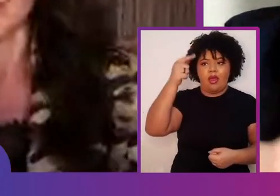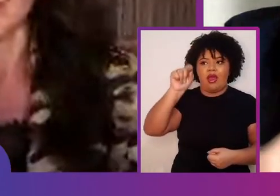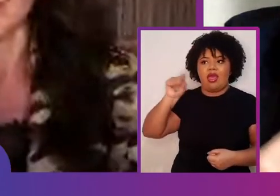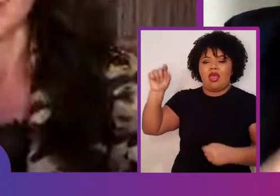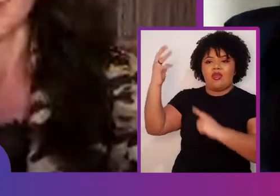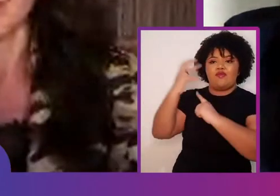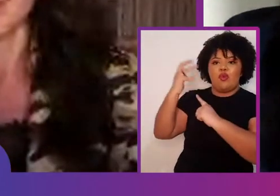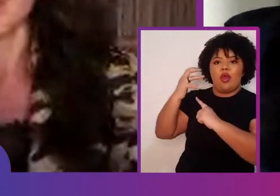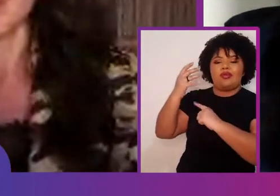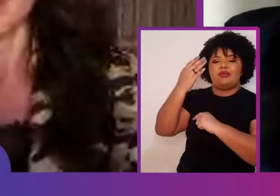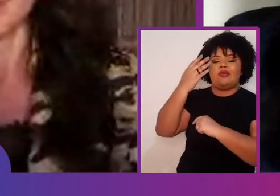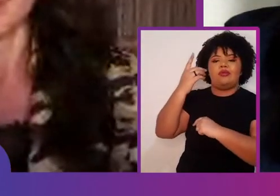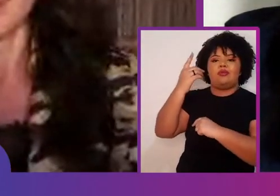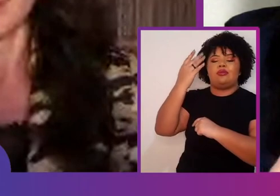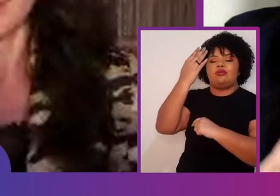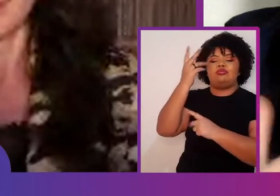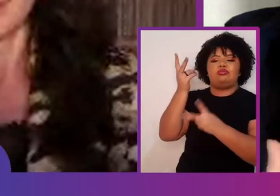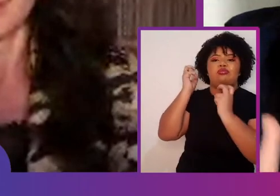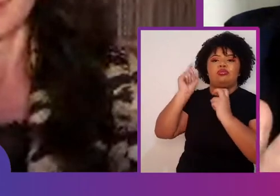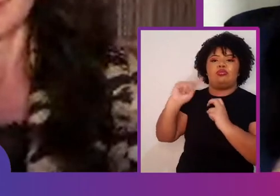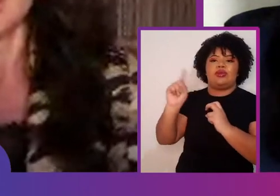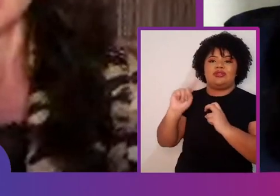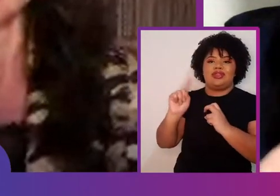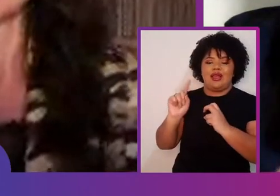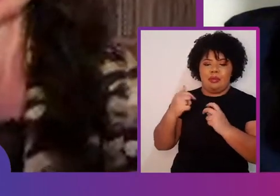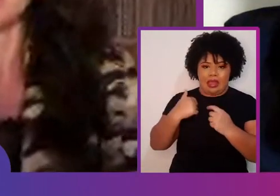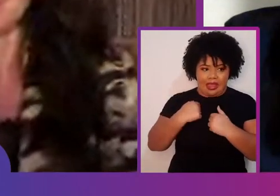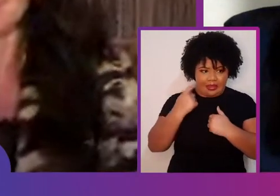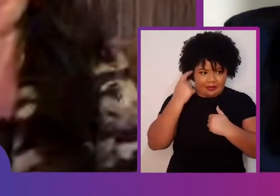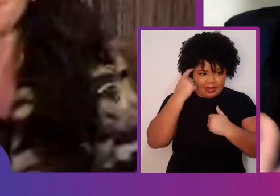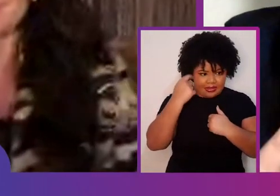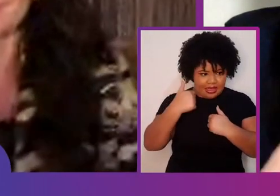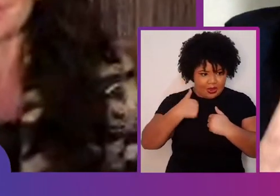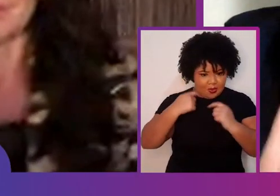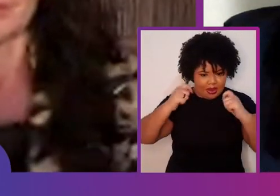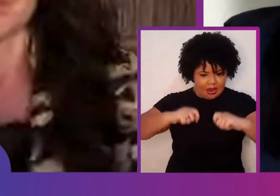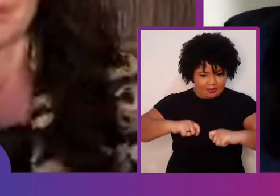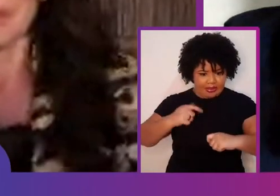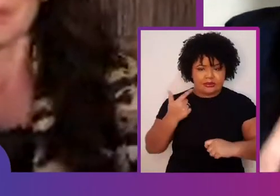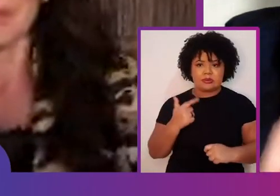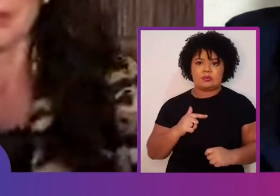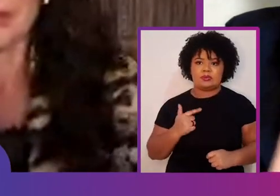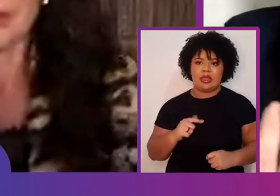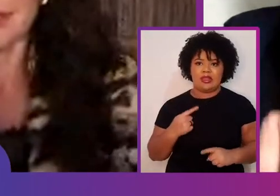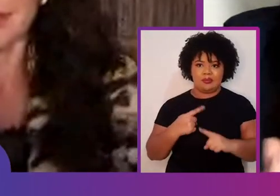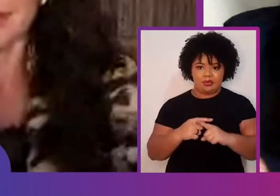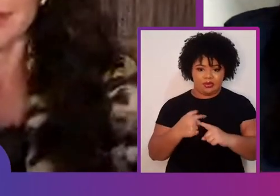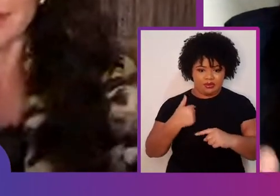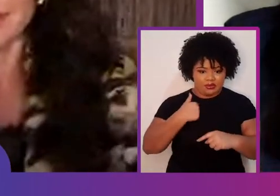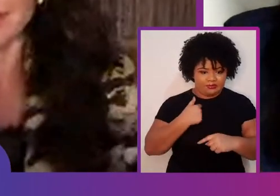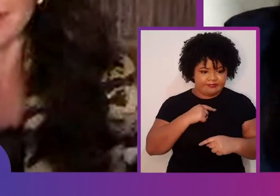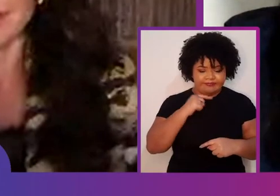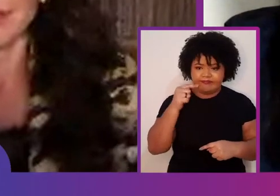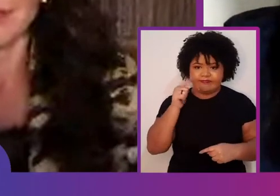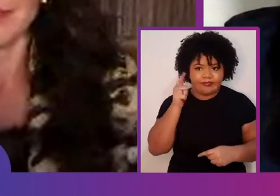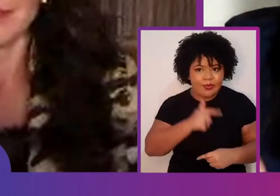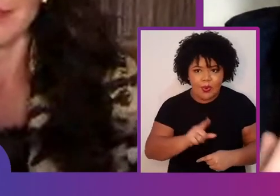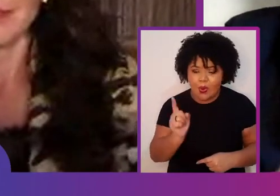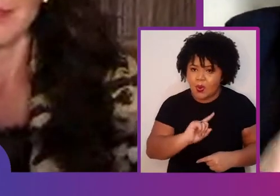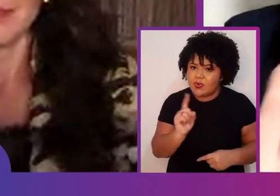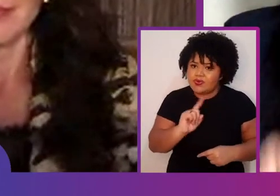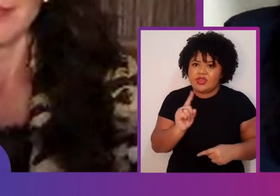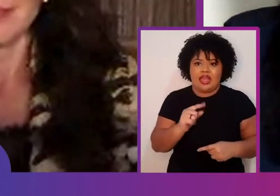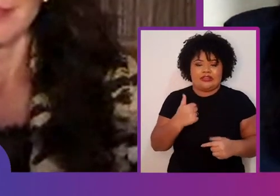me compreender como alguém incapaz. Esta situação de ser incapaz, de não dar conta, de não conseguir